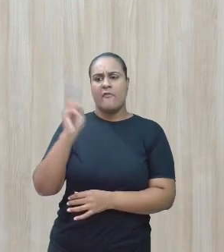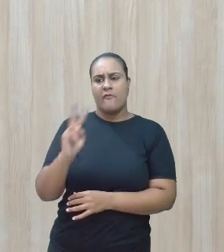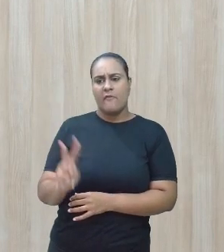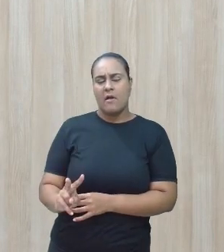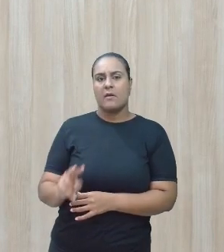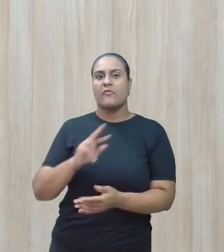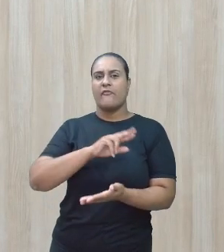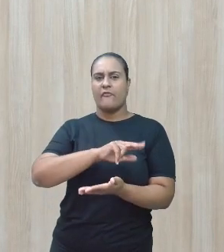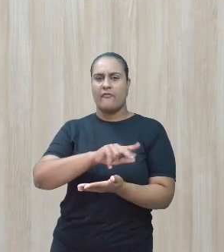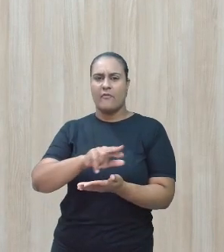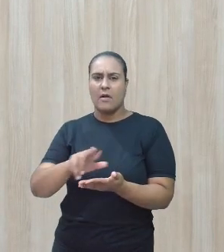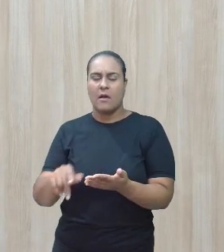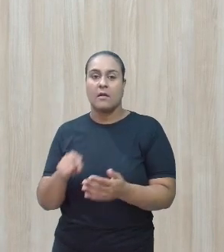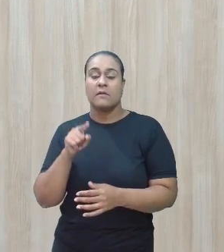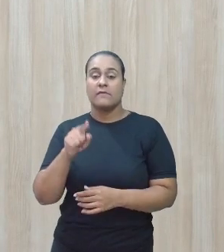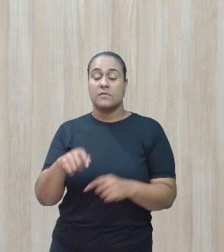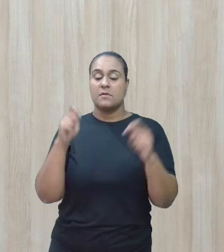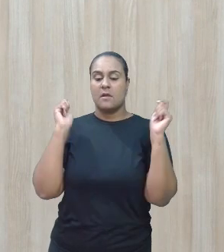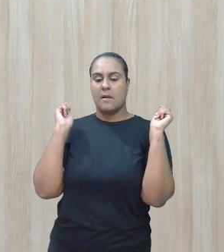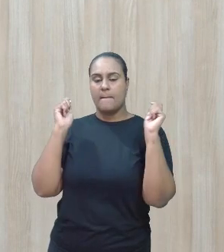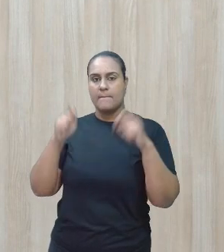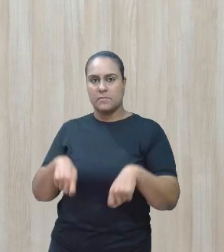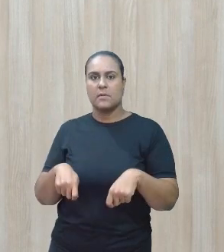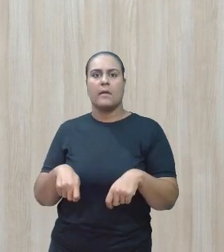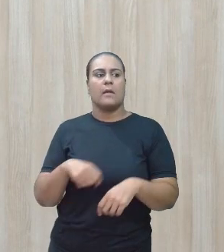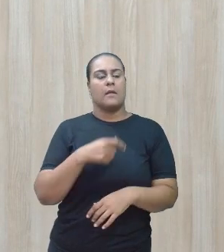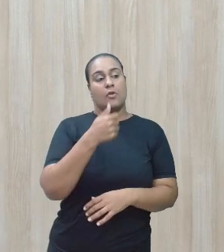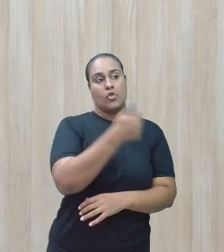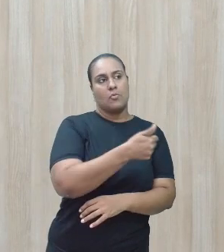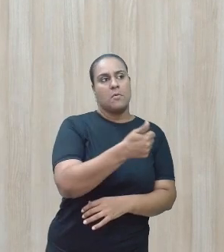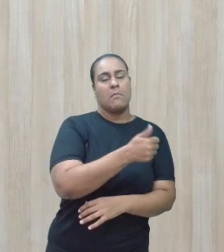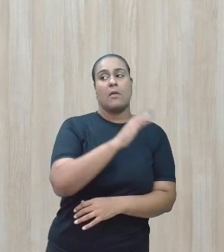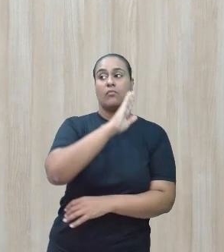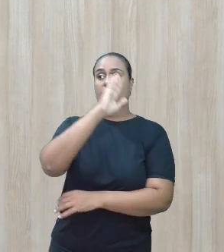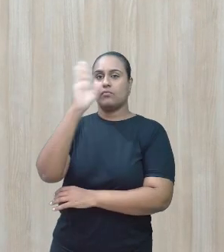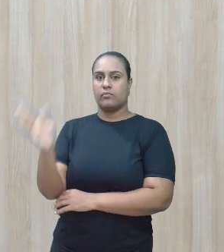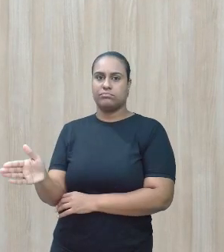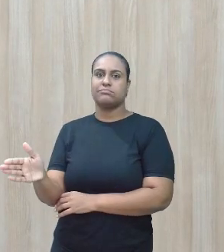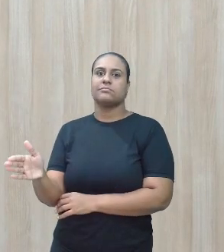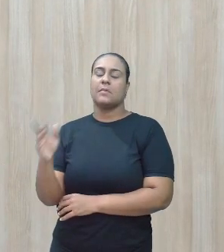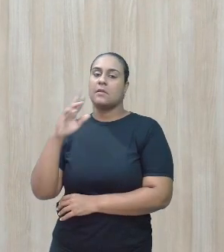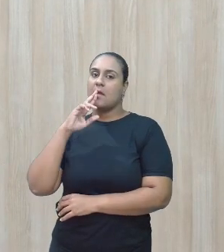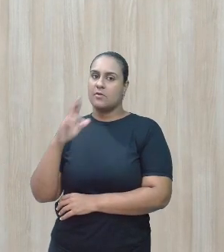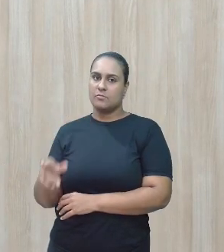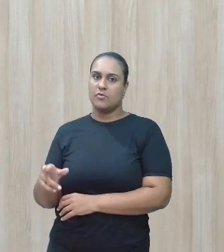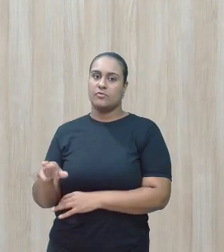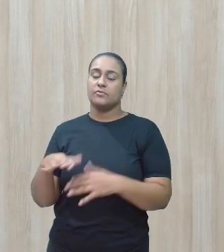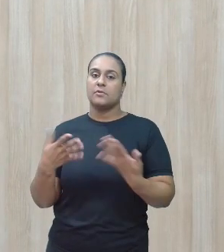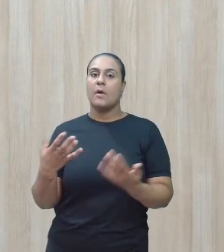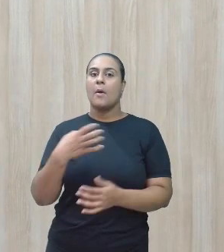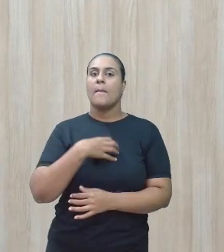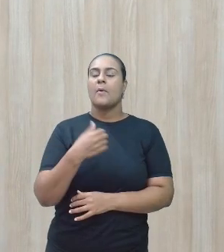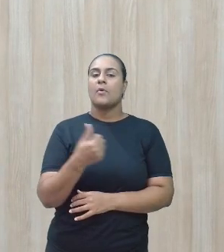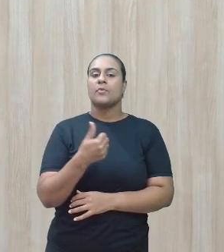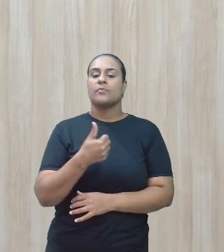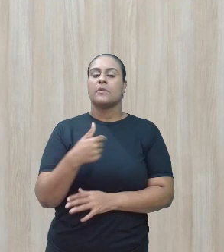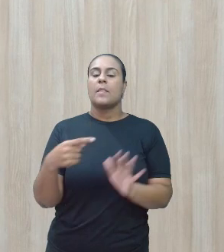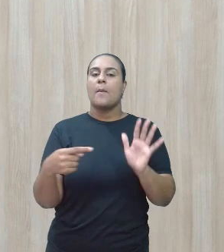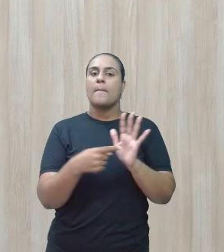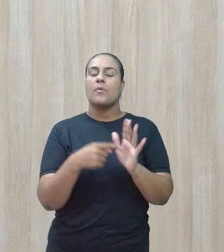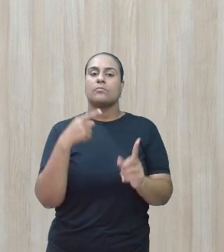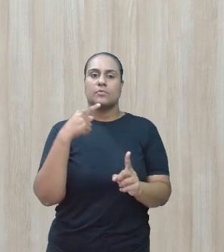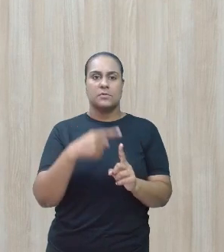vai perceber que você pode dar esses saltos, tá certo? Então, da mesma forma que o modo 1 ele tem um ponto positivo, um